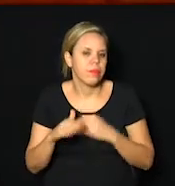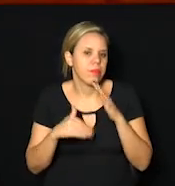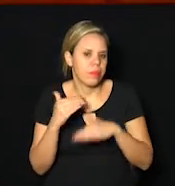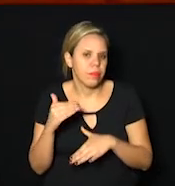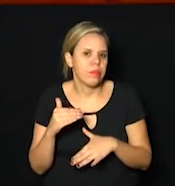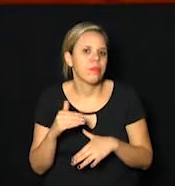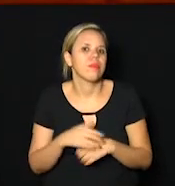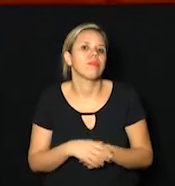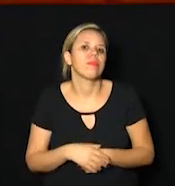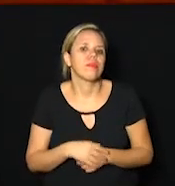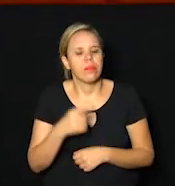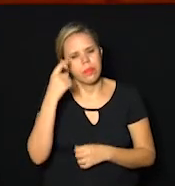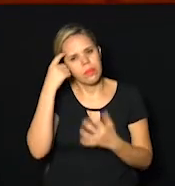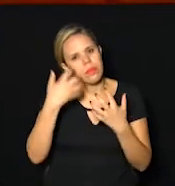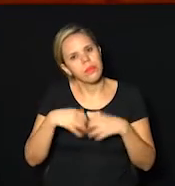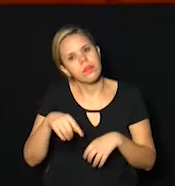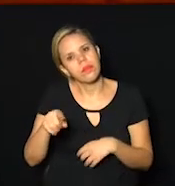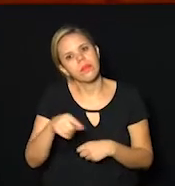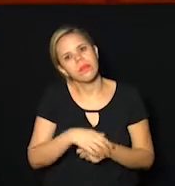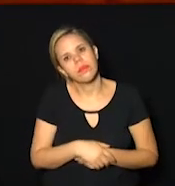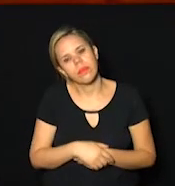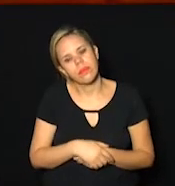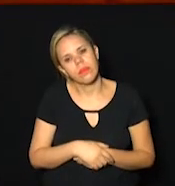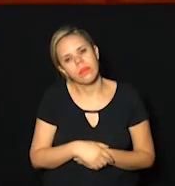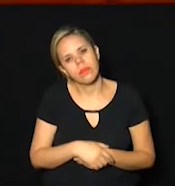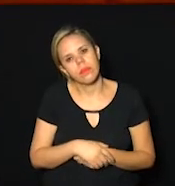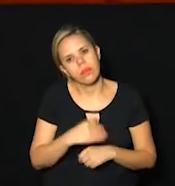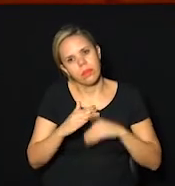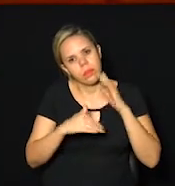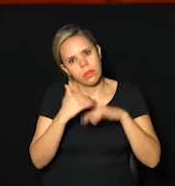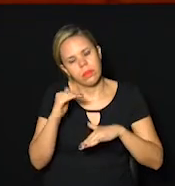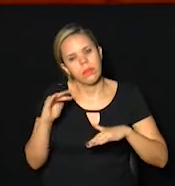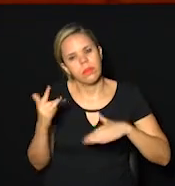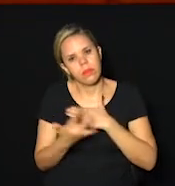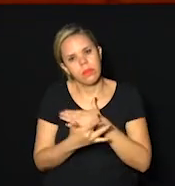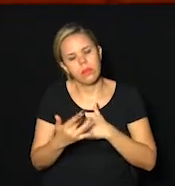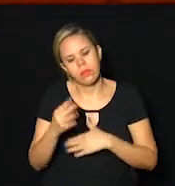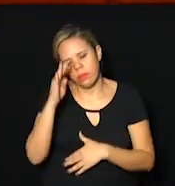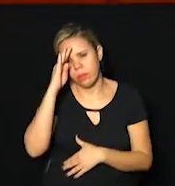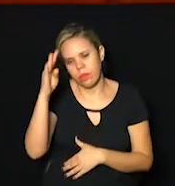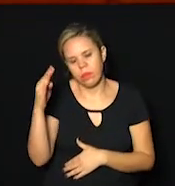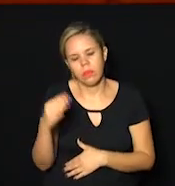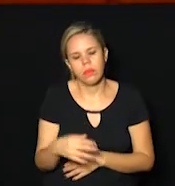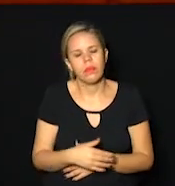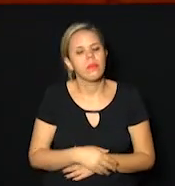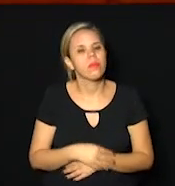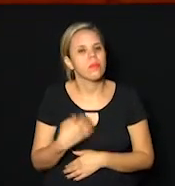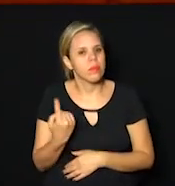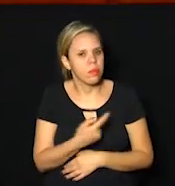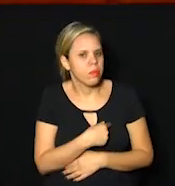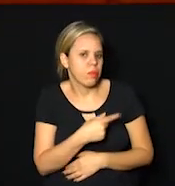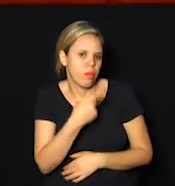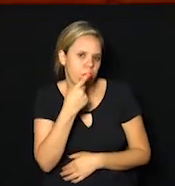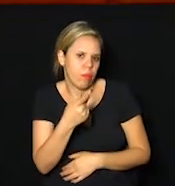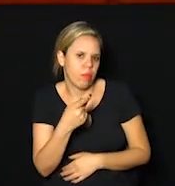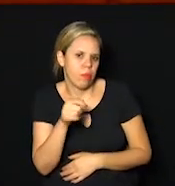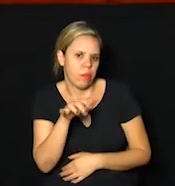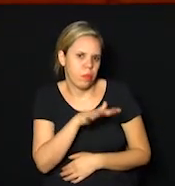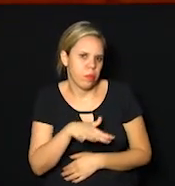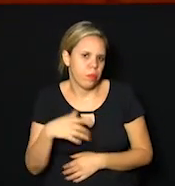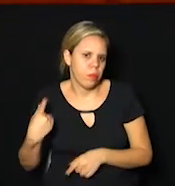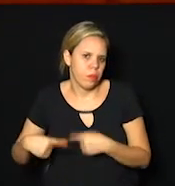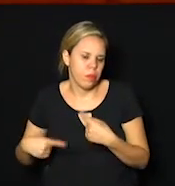rede. Pensem nisso, pessoal. O processo de construção de rede é fundamental quando a gente fala do ambiente político.